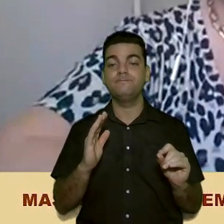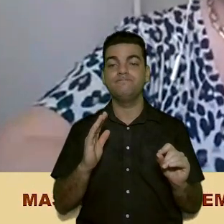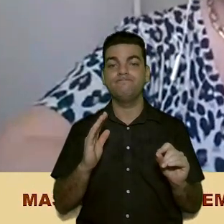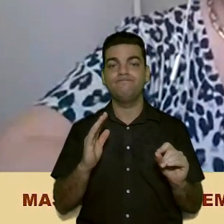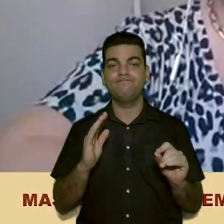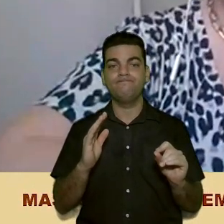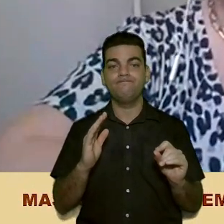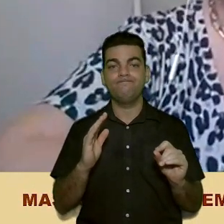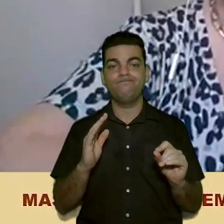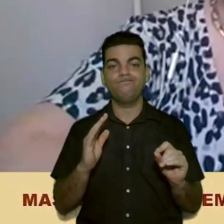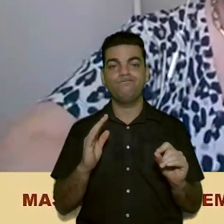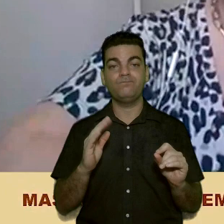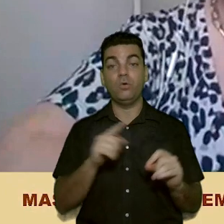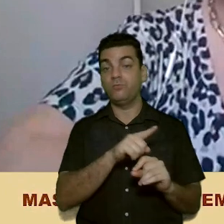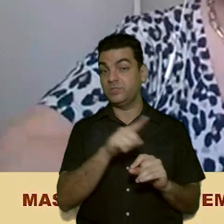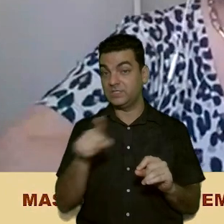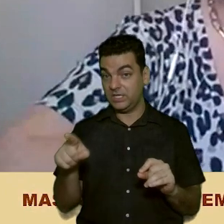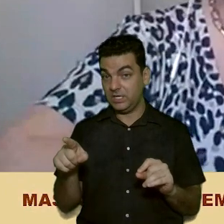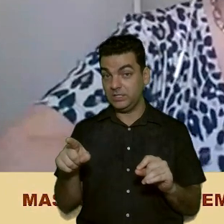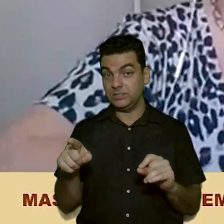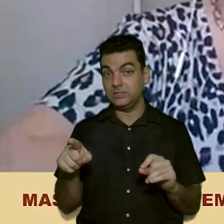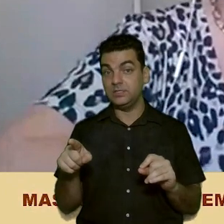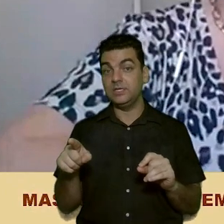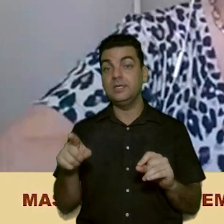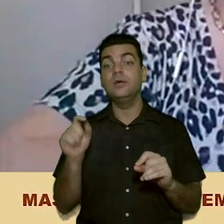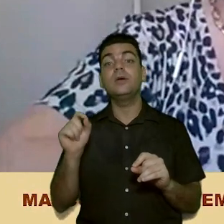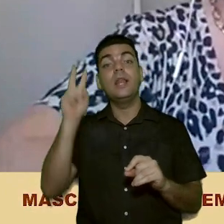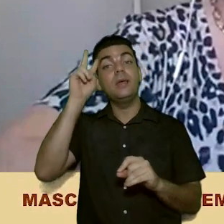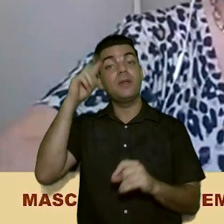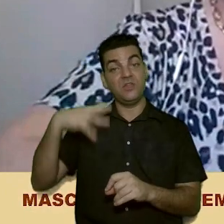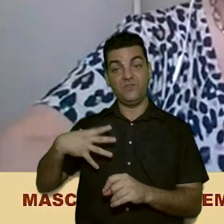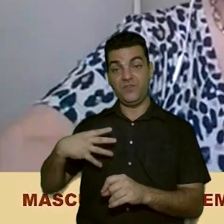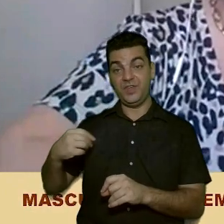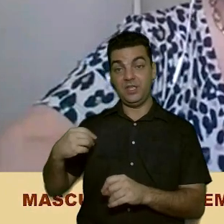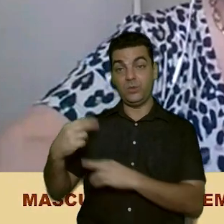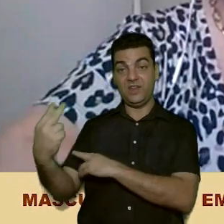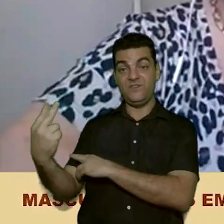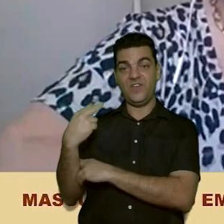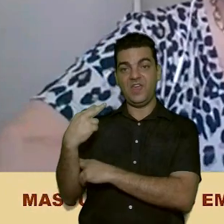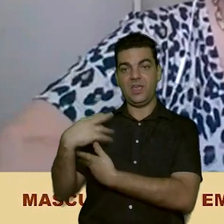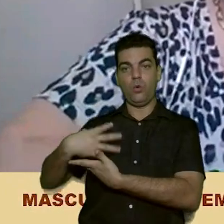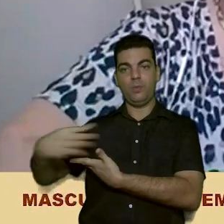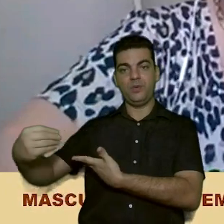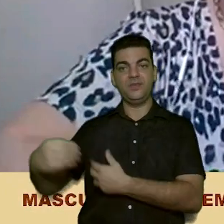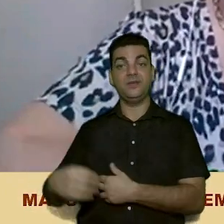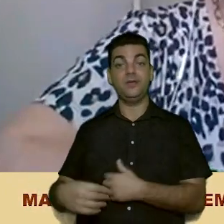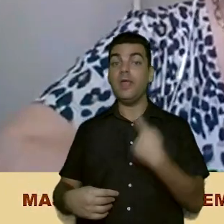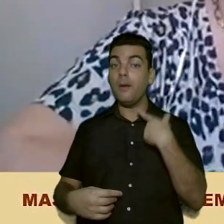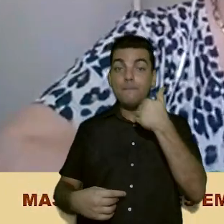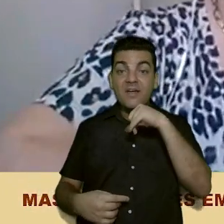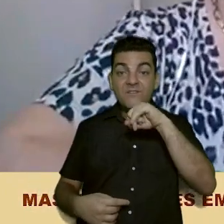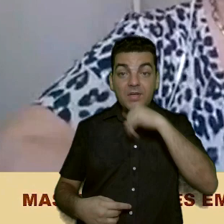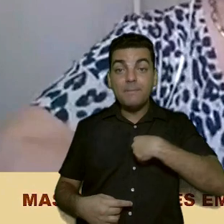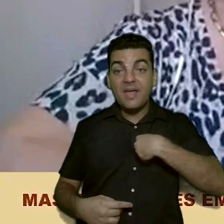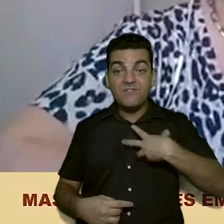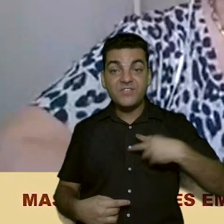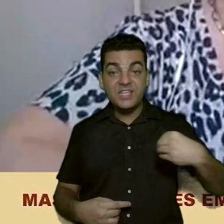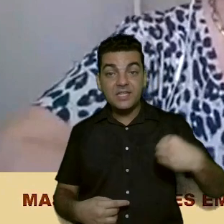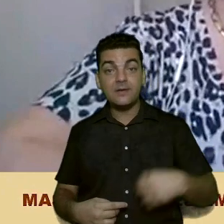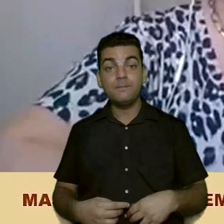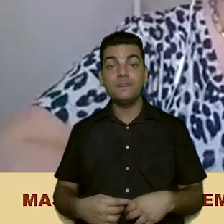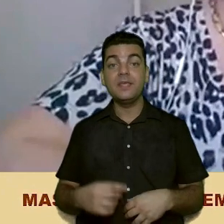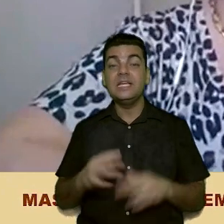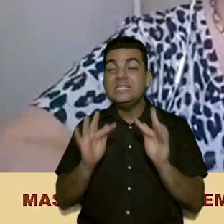né? E a minha última fala assim seria, cara, nós somos exemplos para os nossos filhos e para os